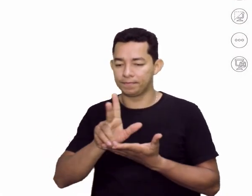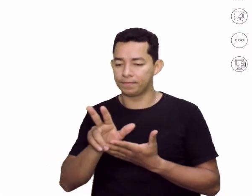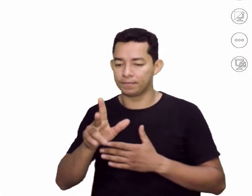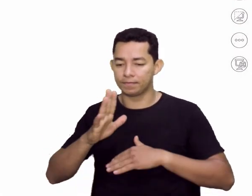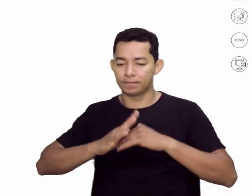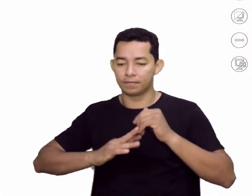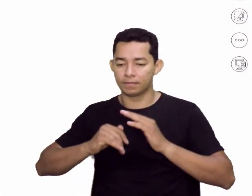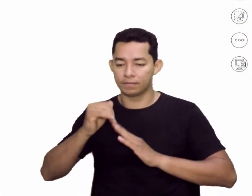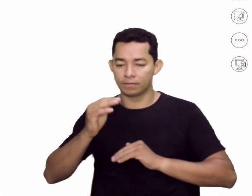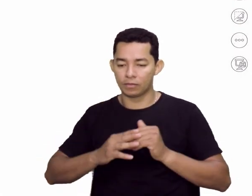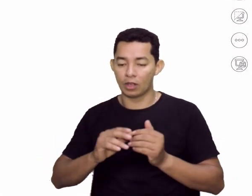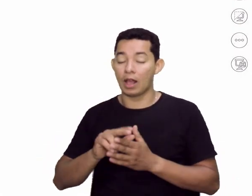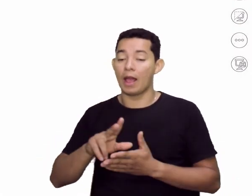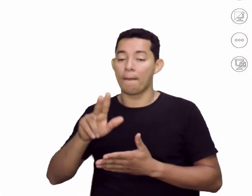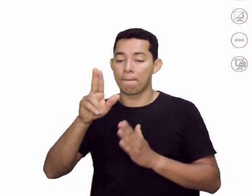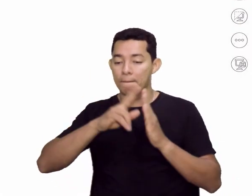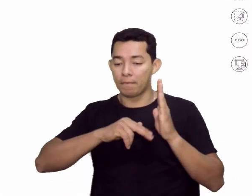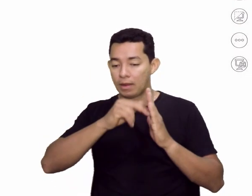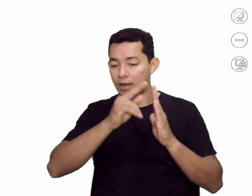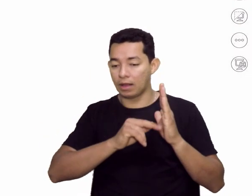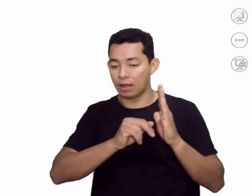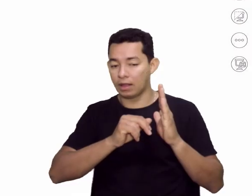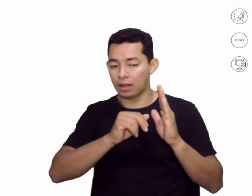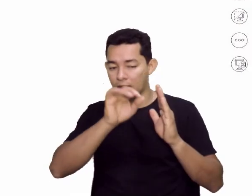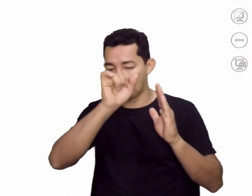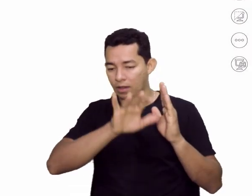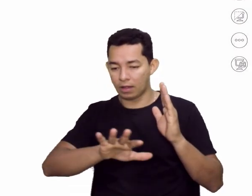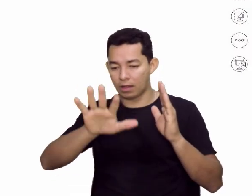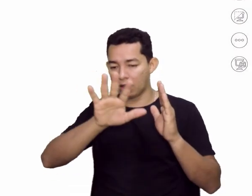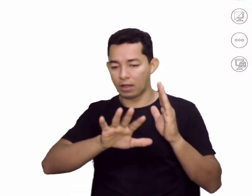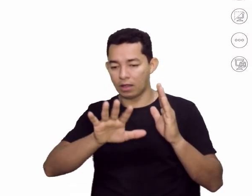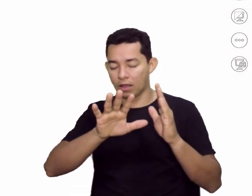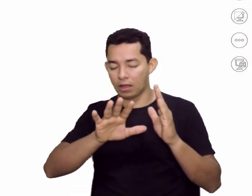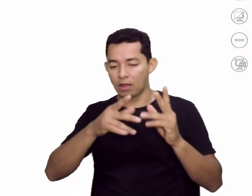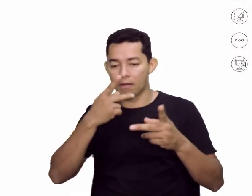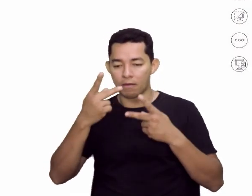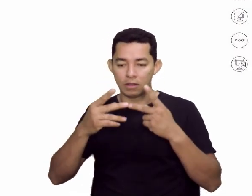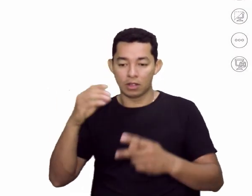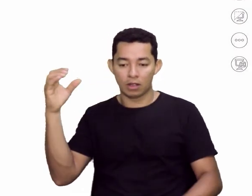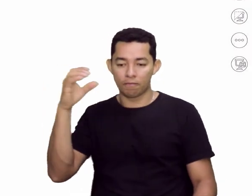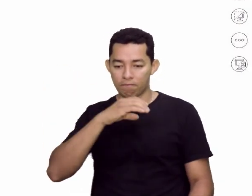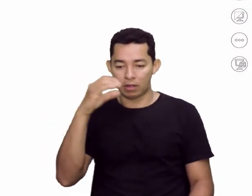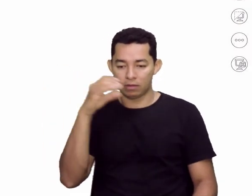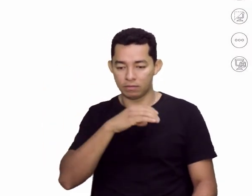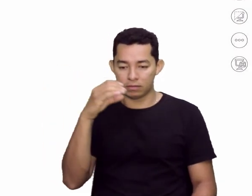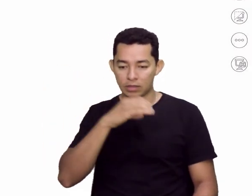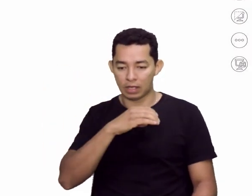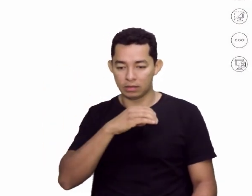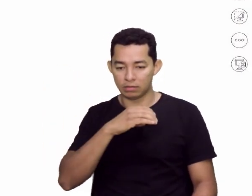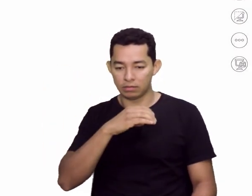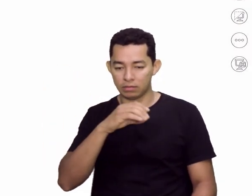sobre velocidade, movimentos e máquinas, né? De acordo com o momento aí da